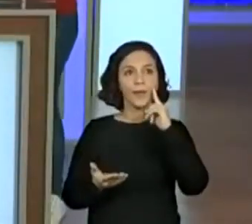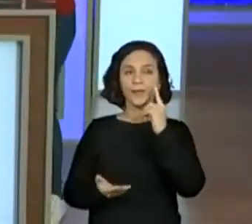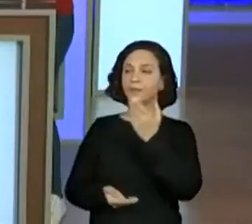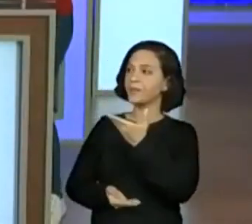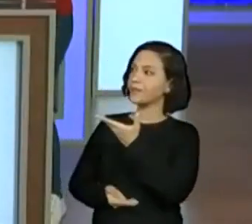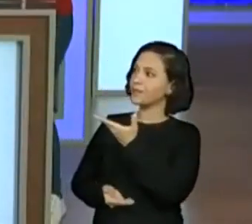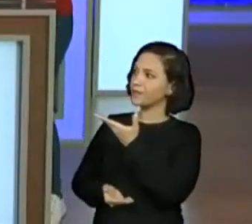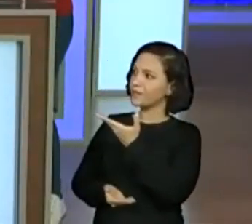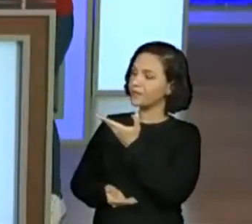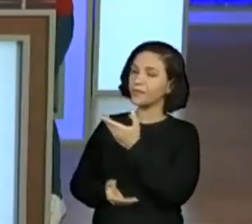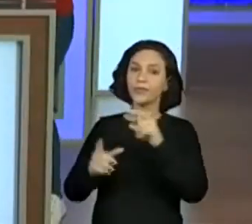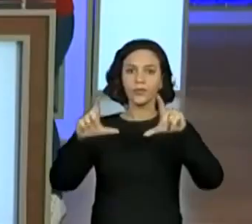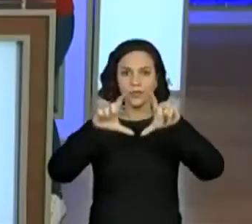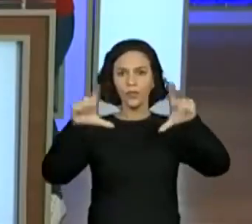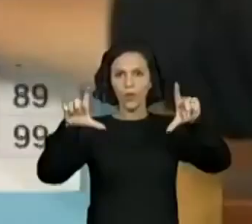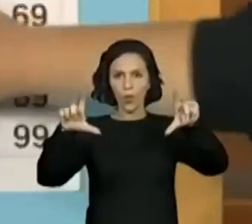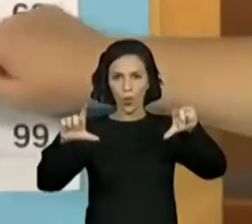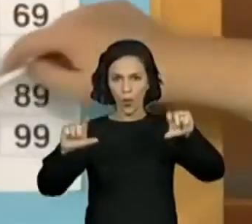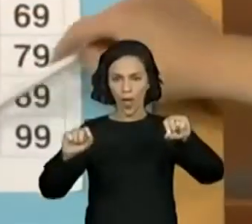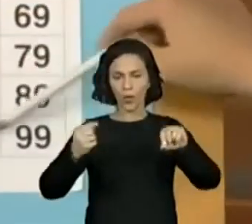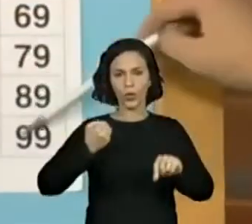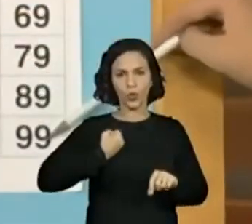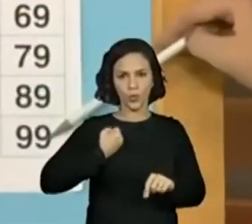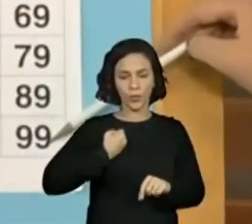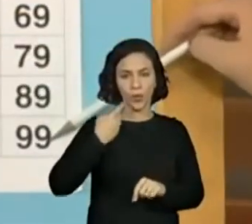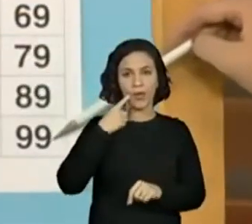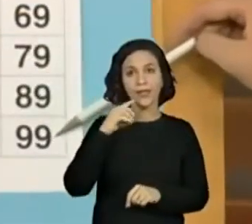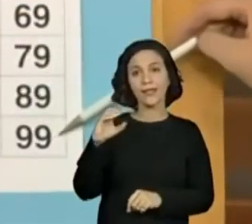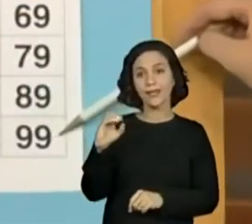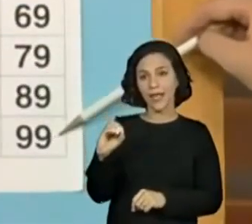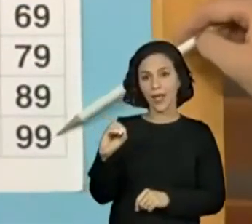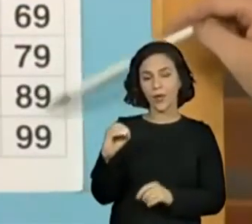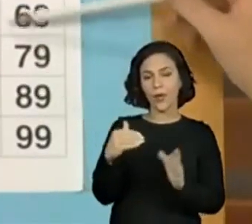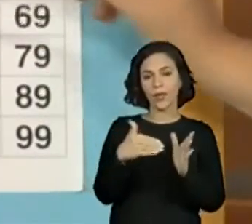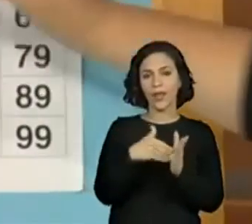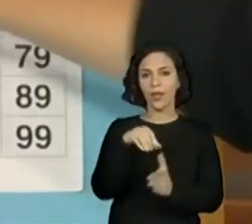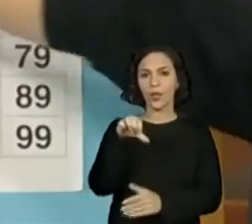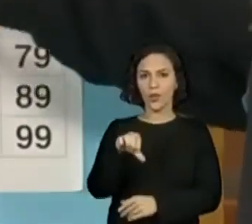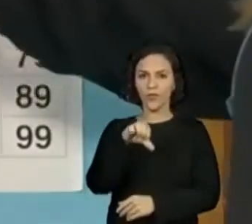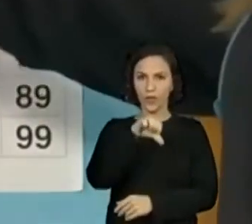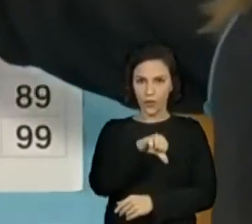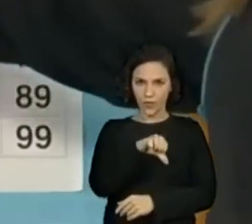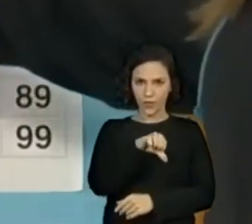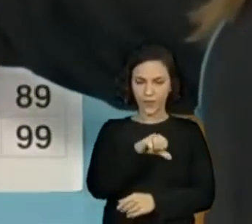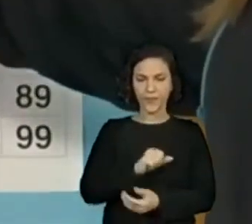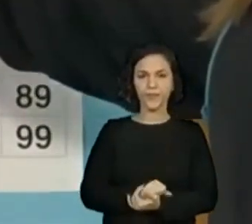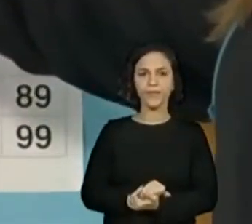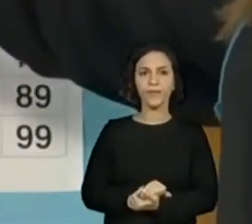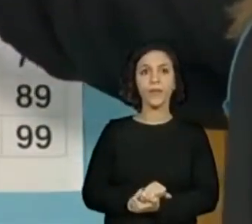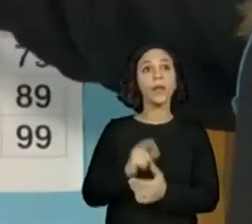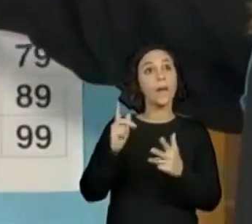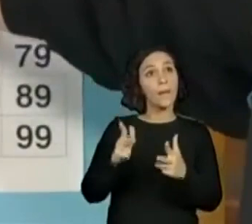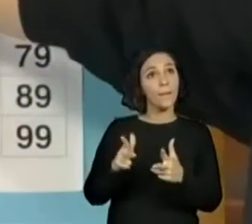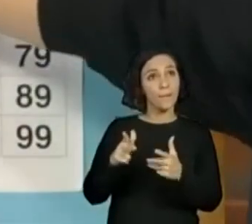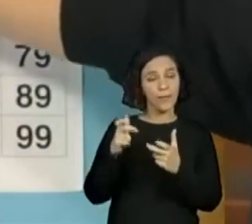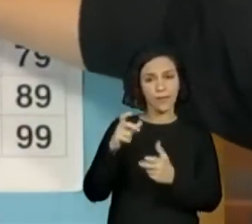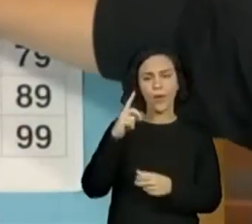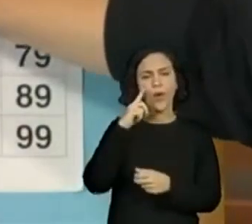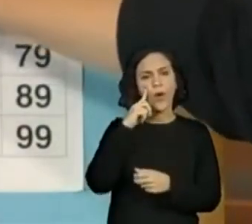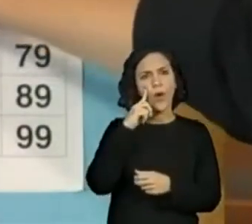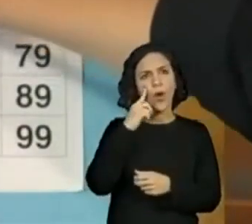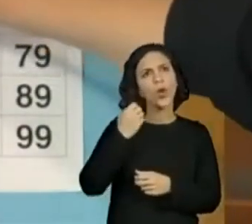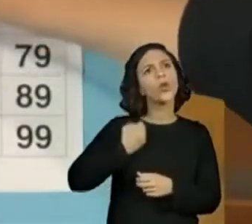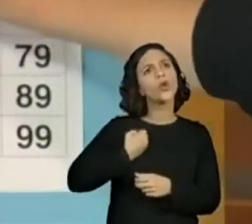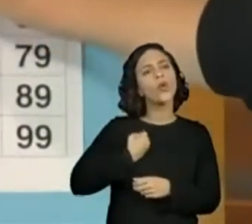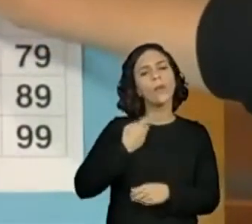quadro numérico de 0 a 99. E quando nós observamos a forma que os números